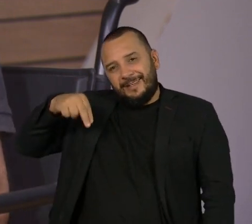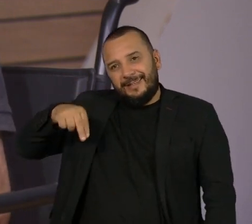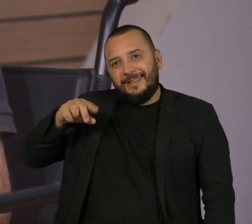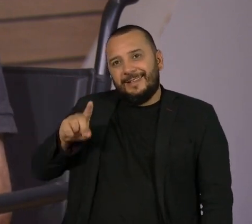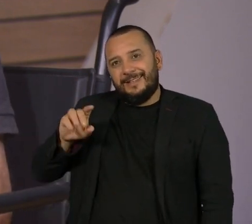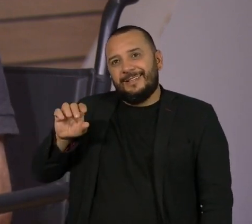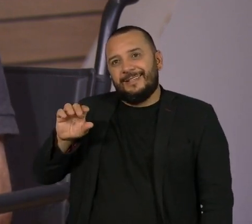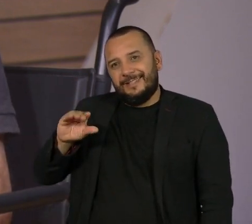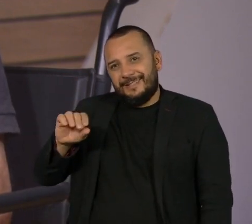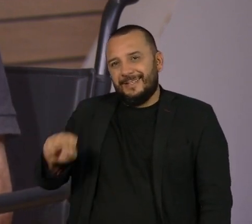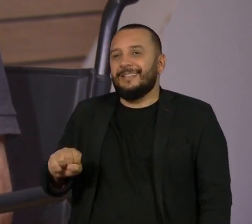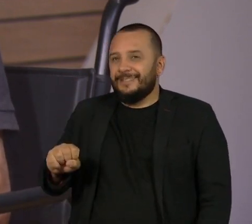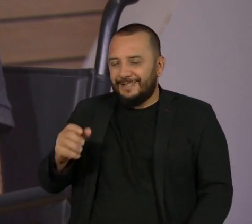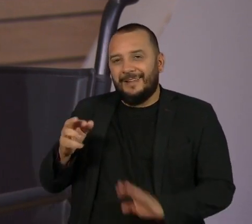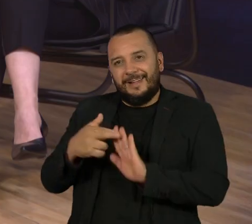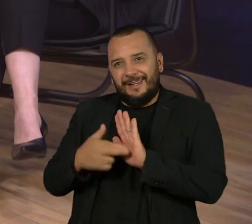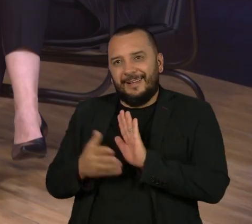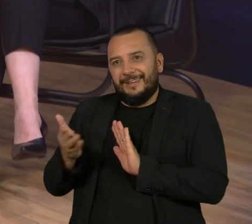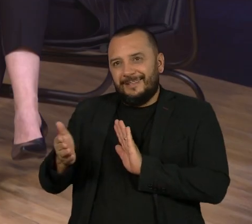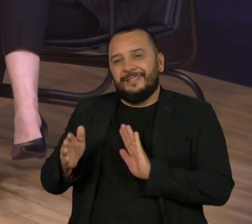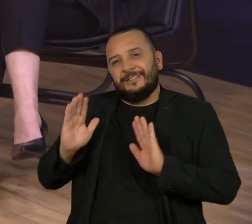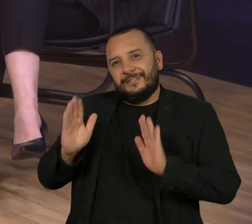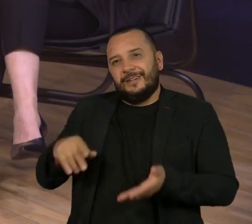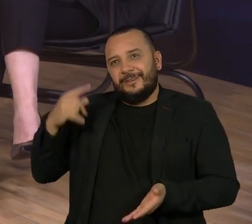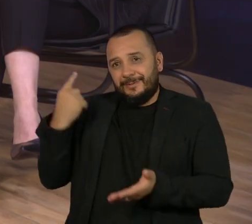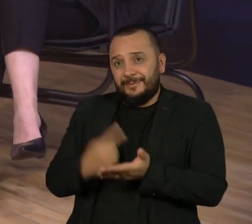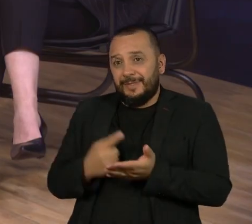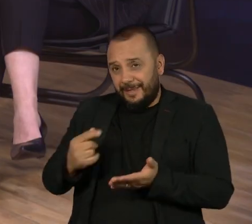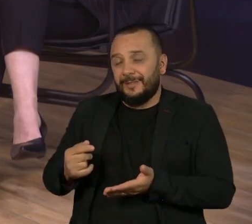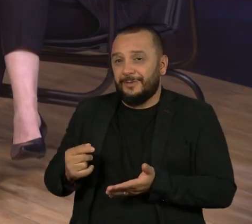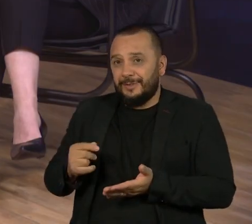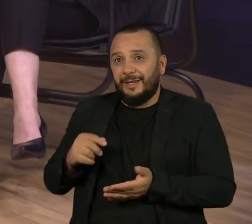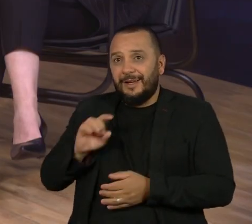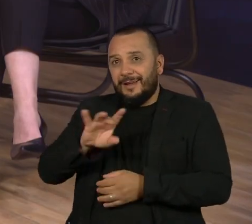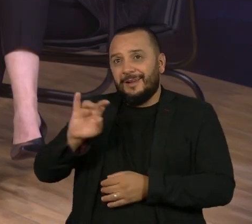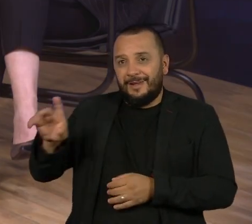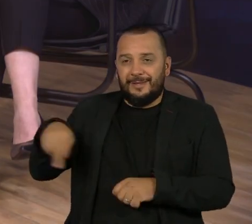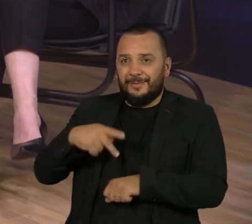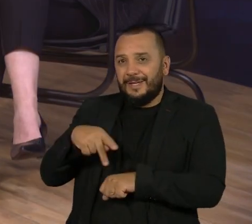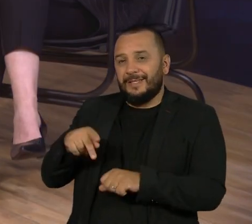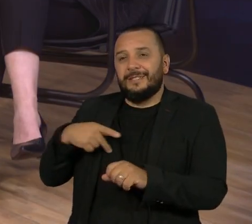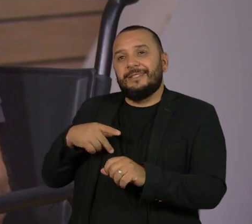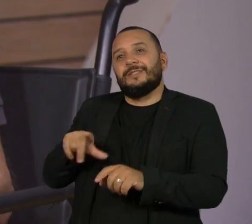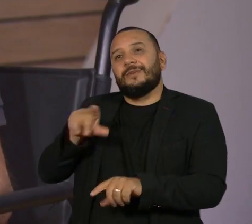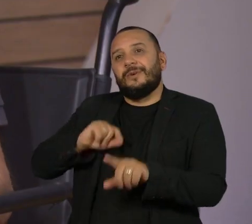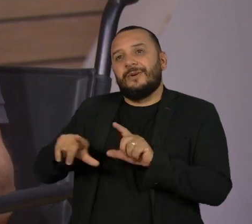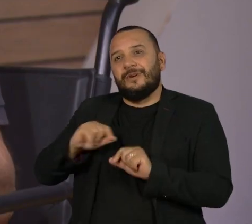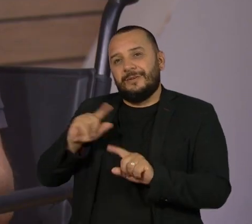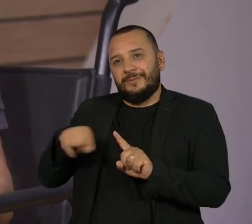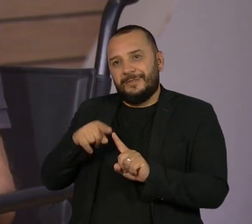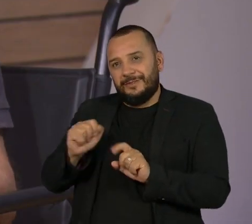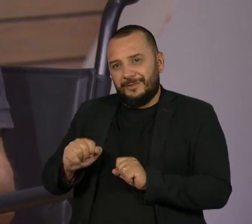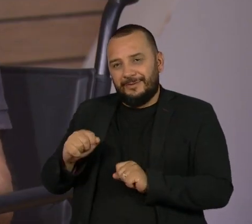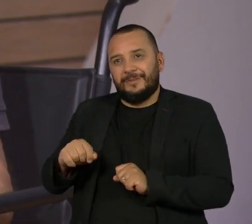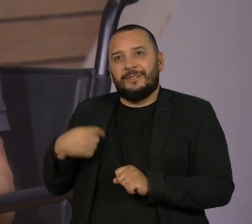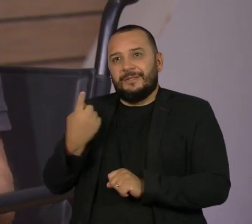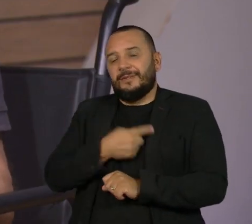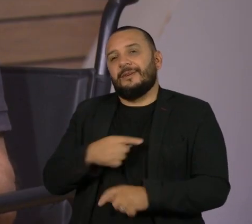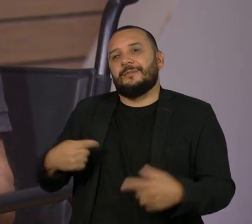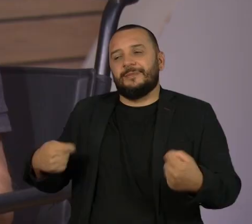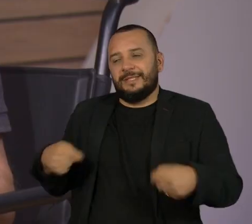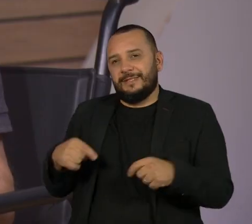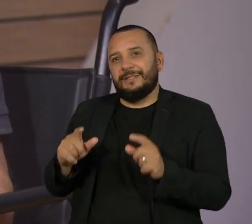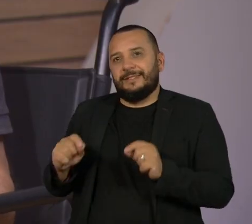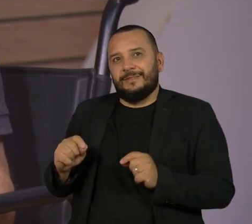normas nacionalmente determinadas. Não foi imposto por ninguém, cada país diz qual é a sua meta e a gente precisa, de toda